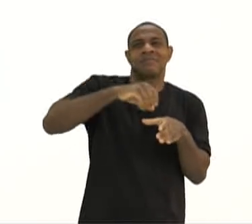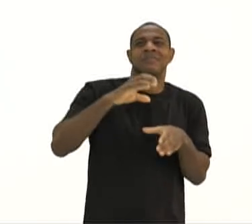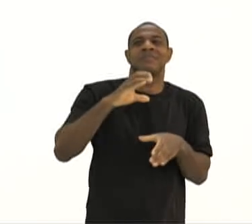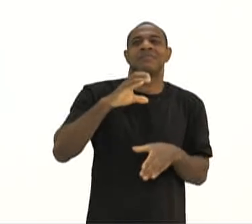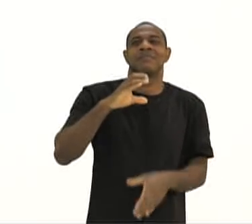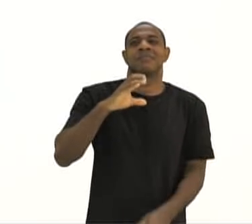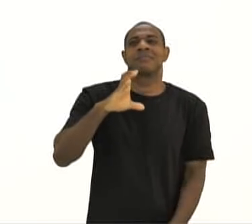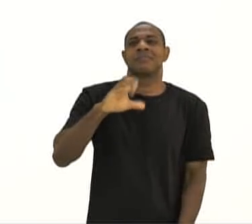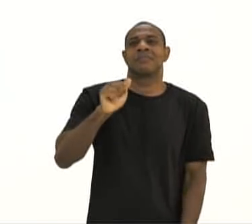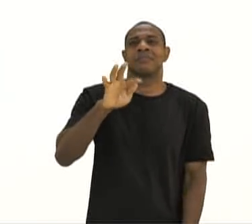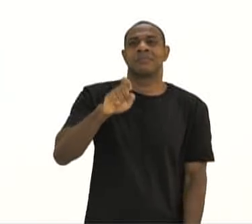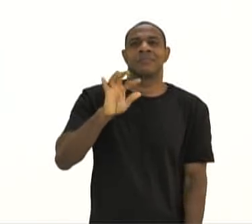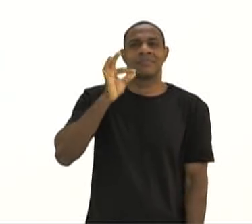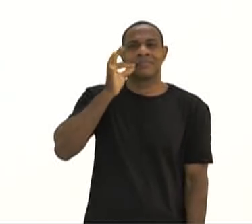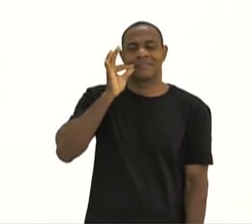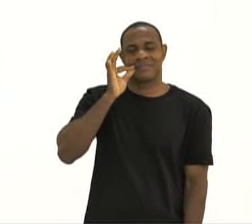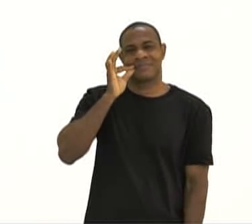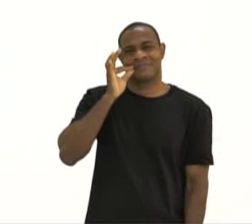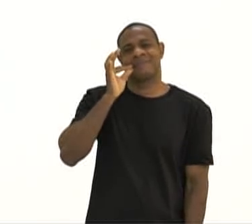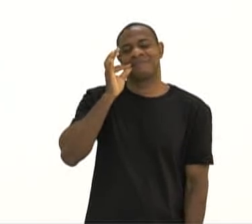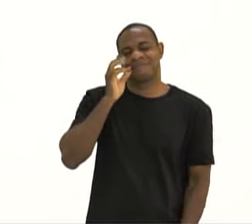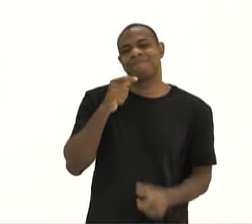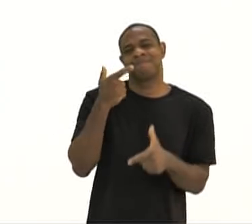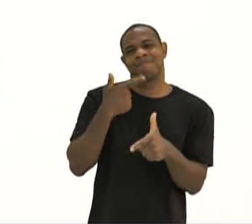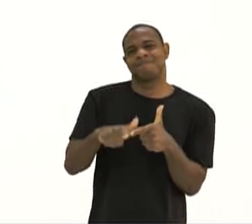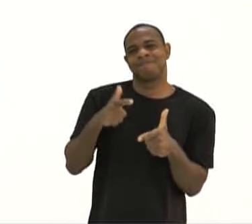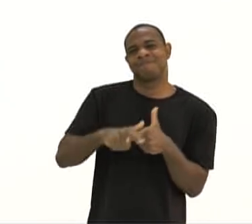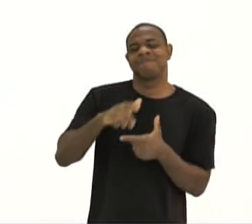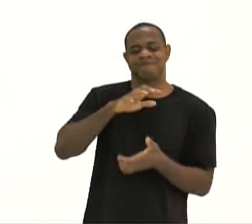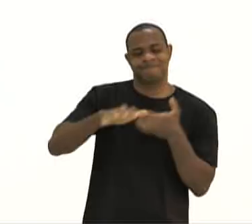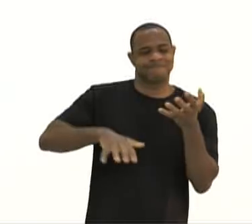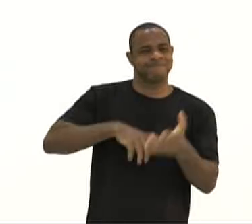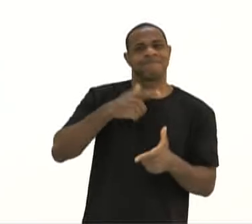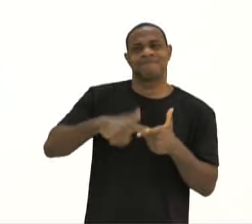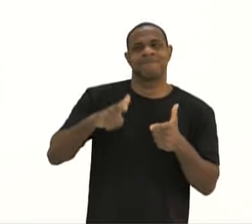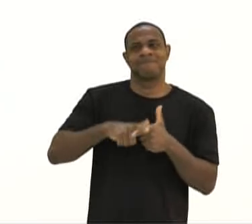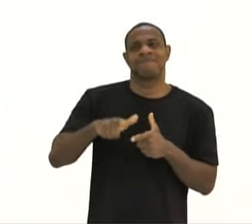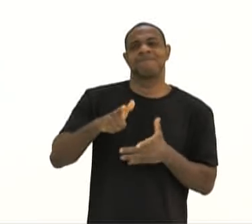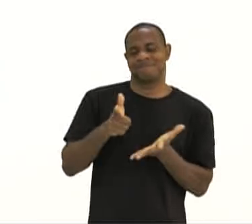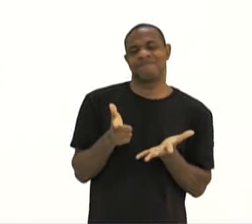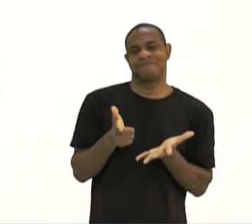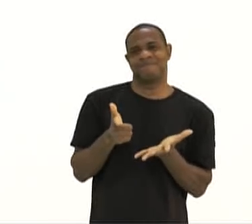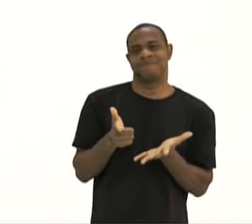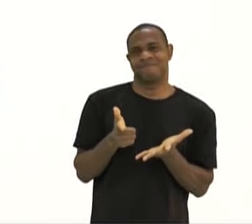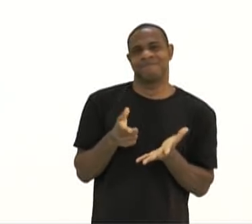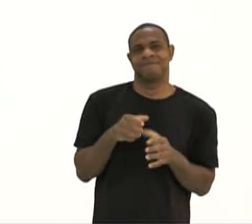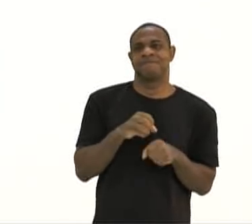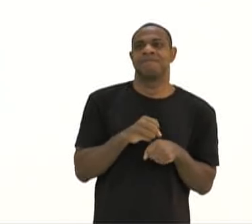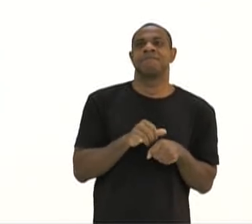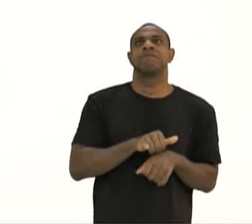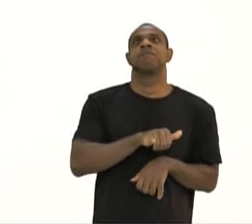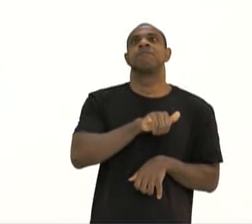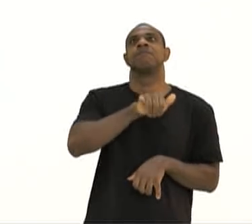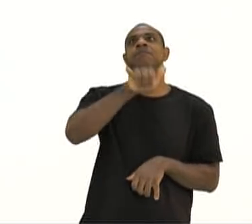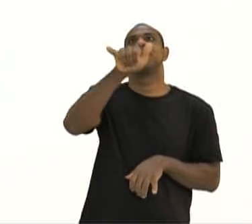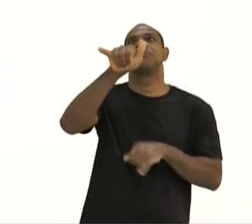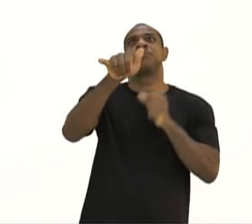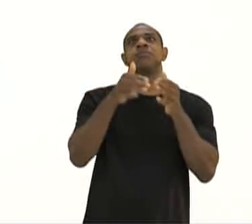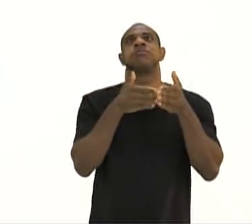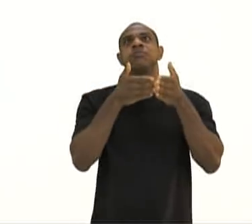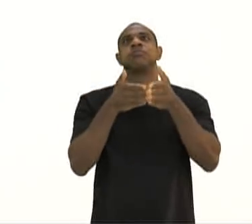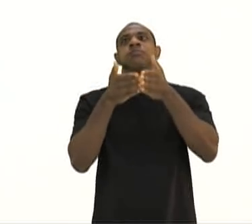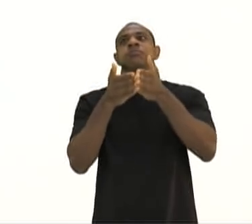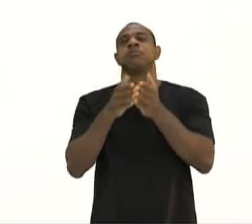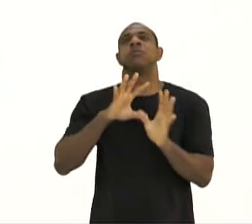isso afeta a exportação do café. E aí se diminui então a produção. Não há mais o interesse na produção,